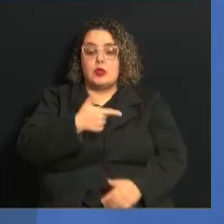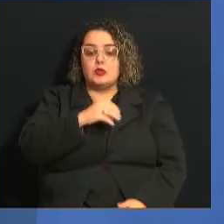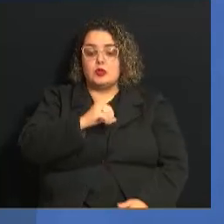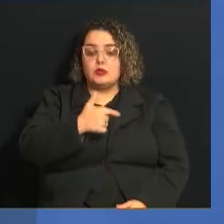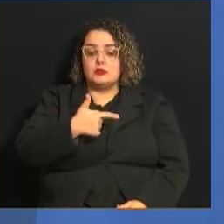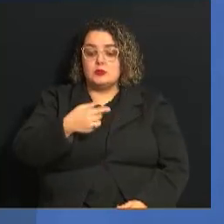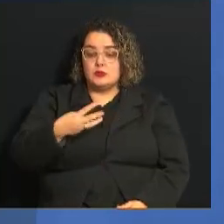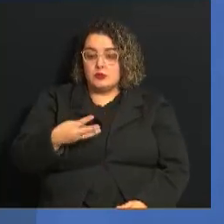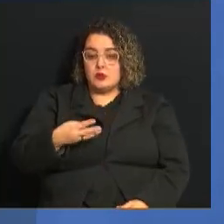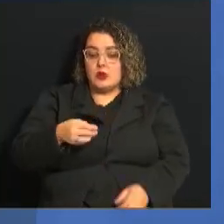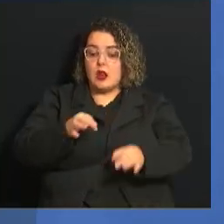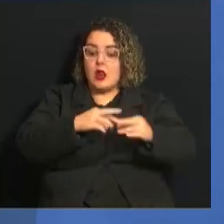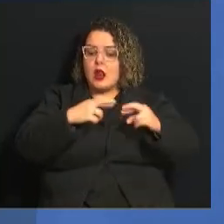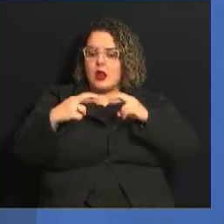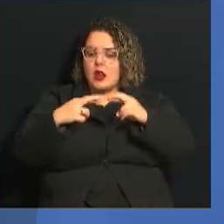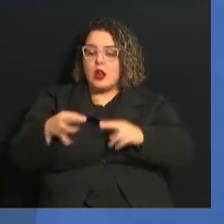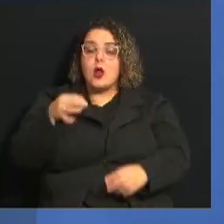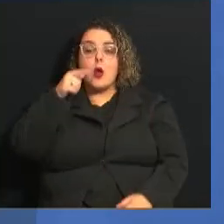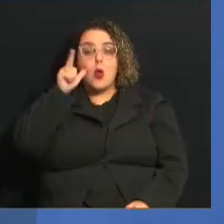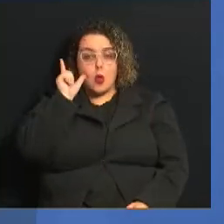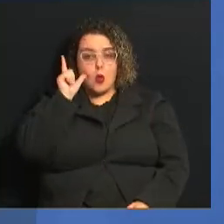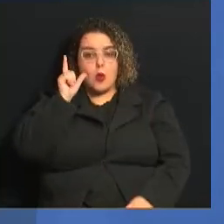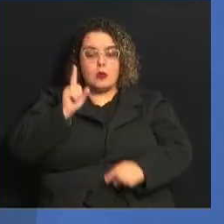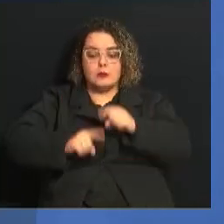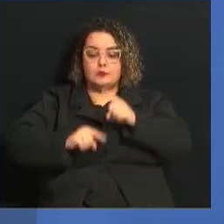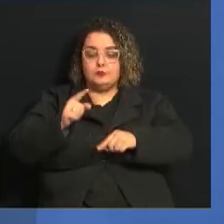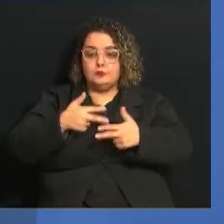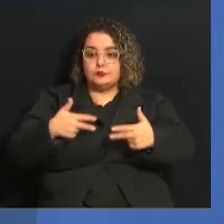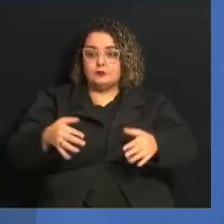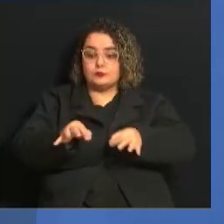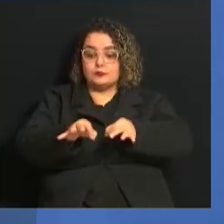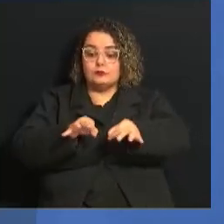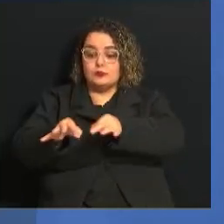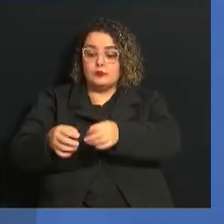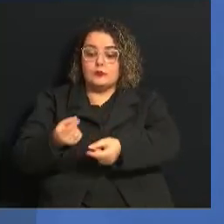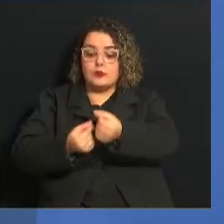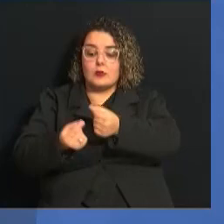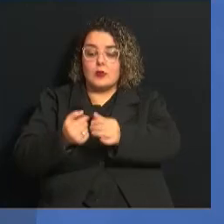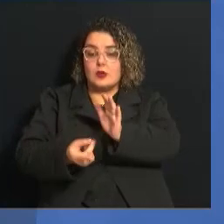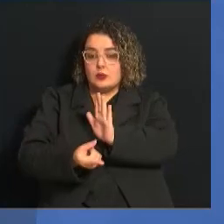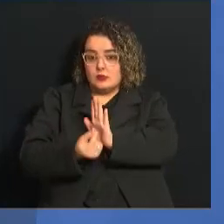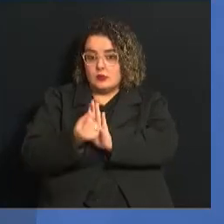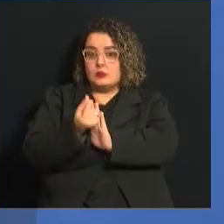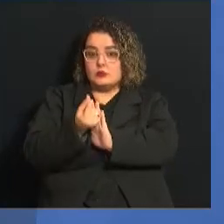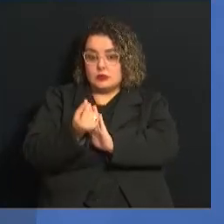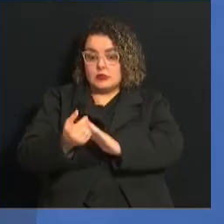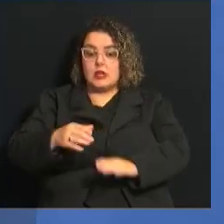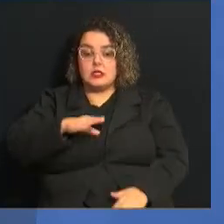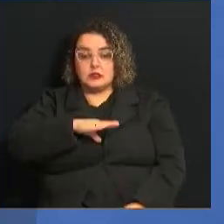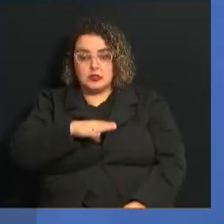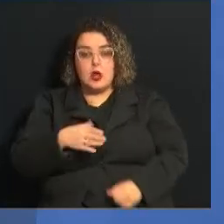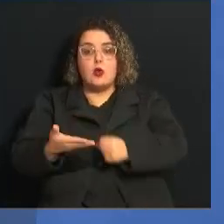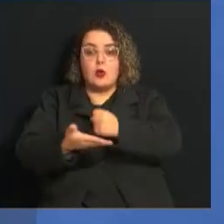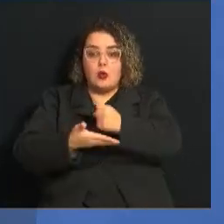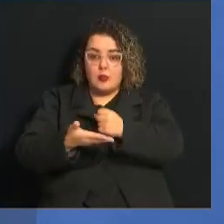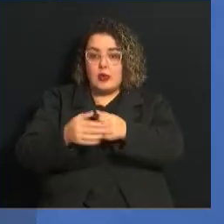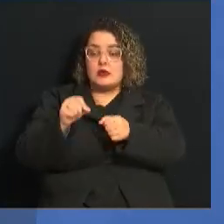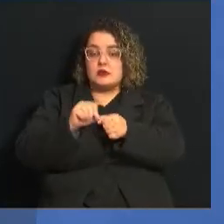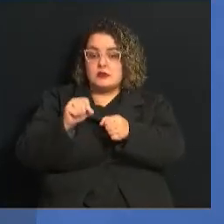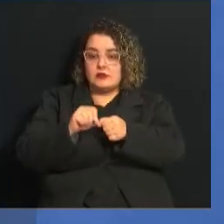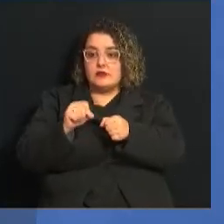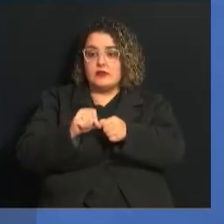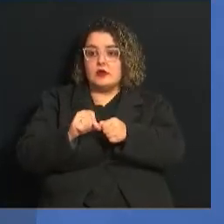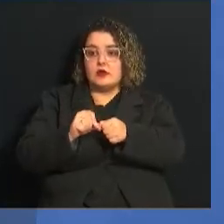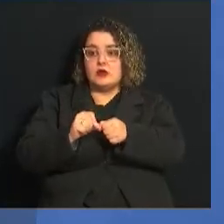analisadas ontem a matéria determina planejamento financeiro da cidade e com base nela que será feito o